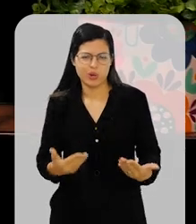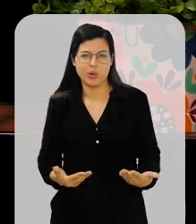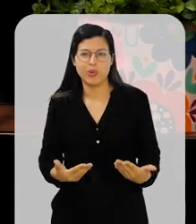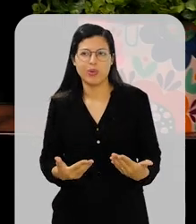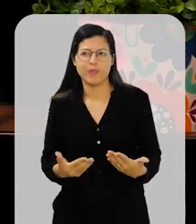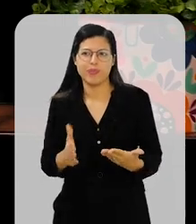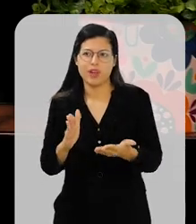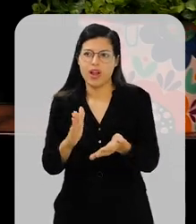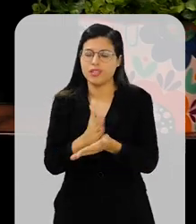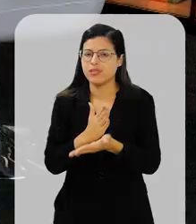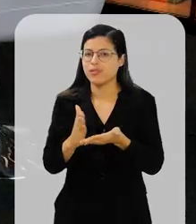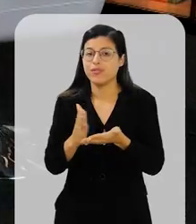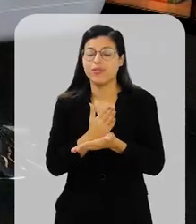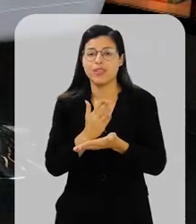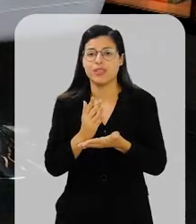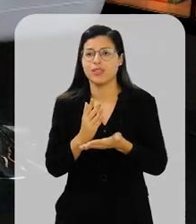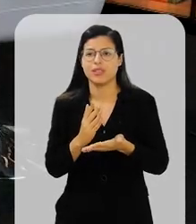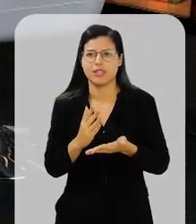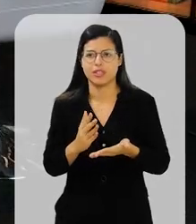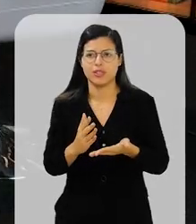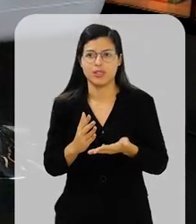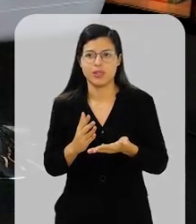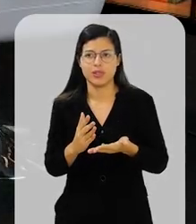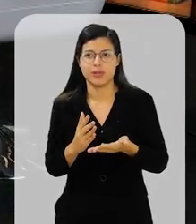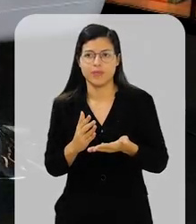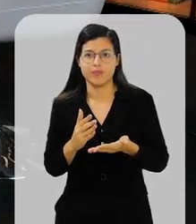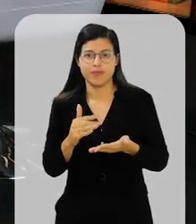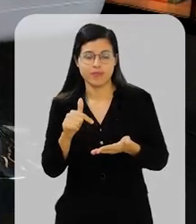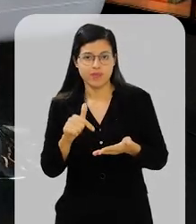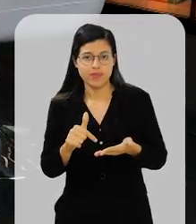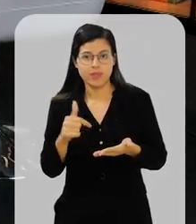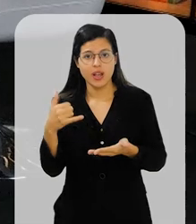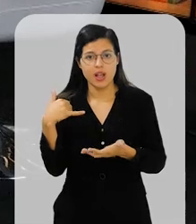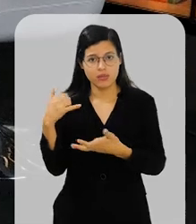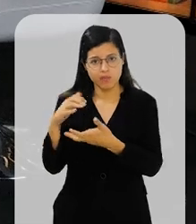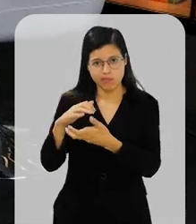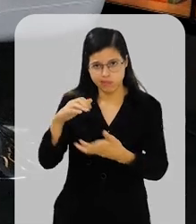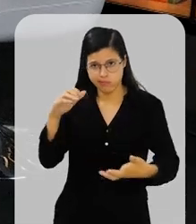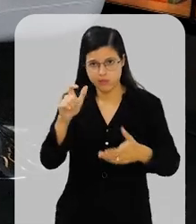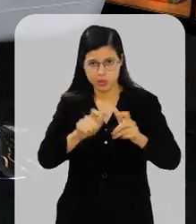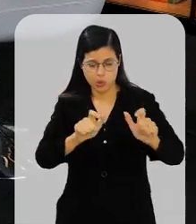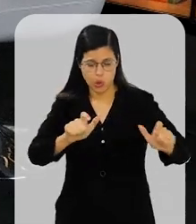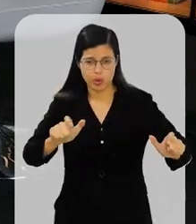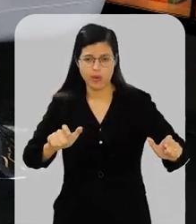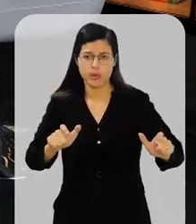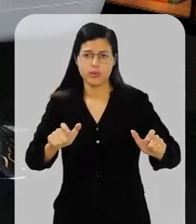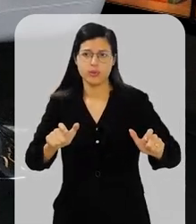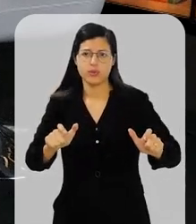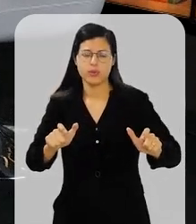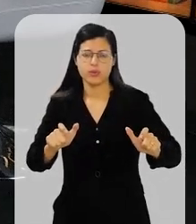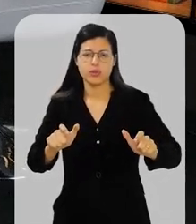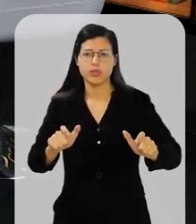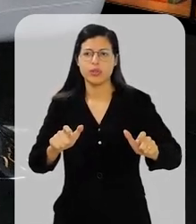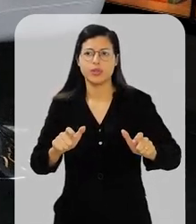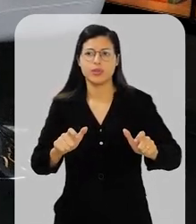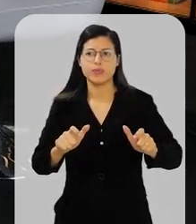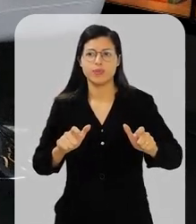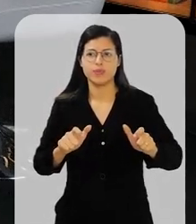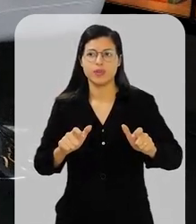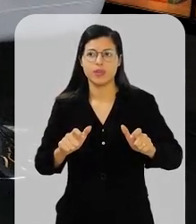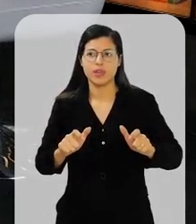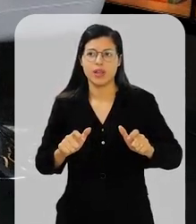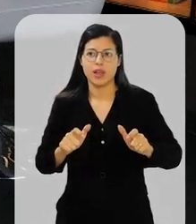né? Que muitas das vezes, os próprios idosos, eles são,